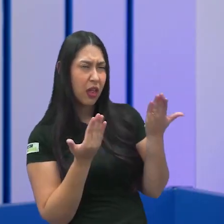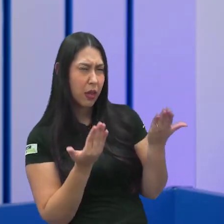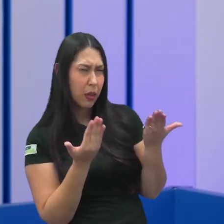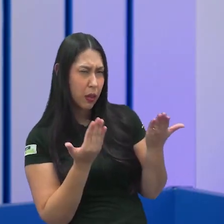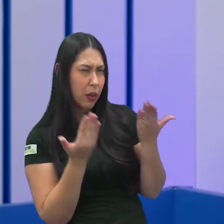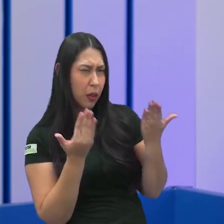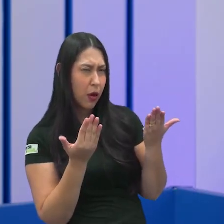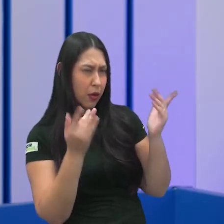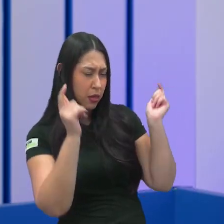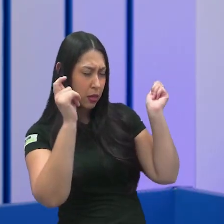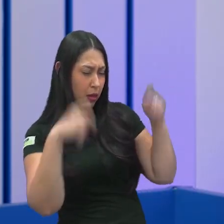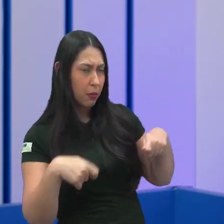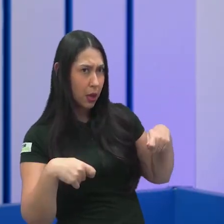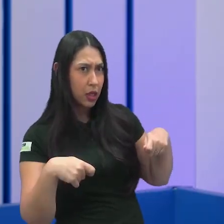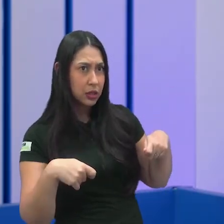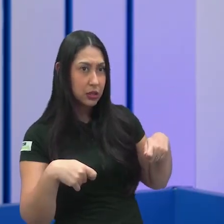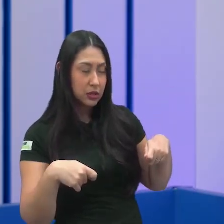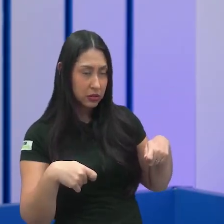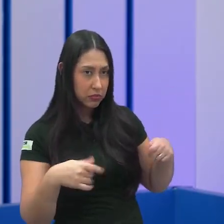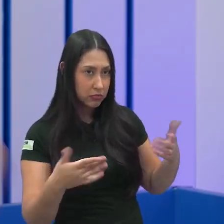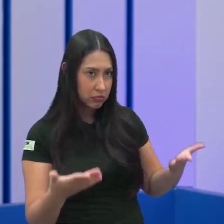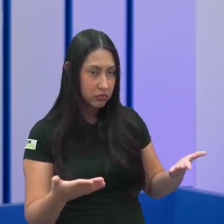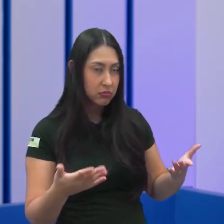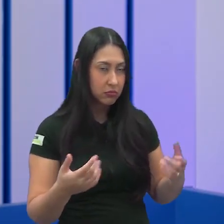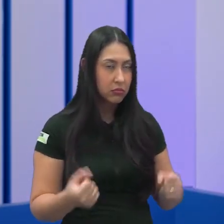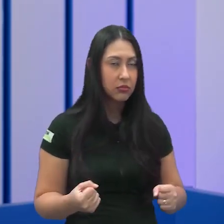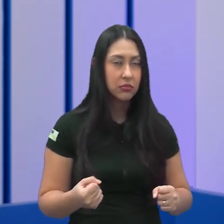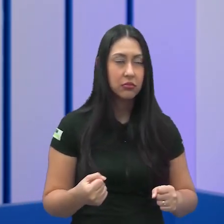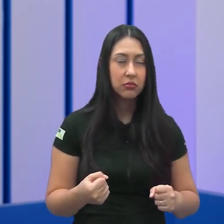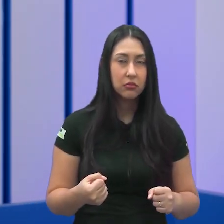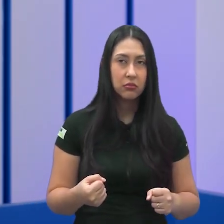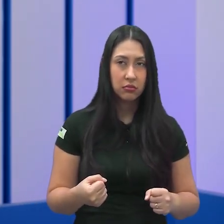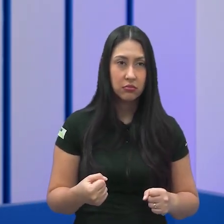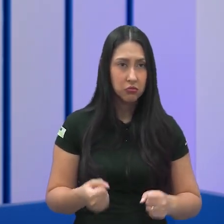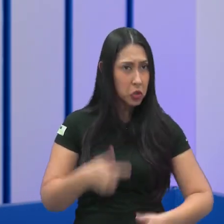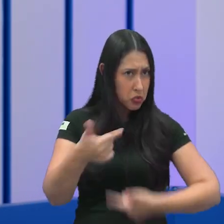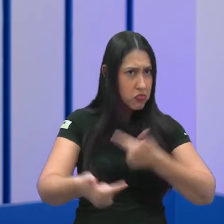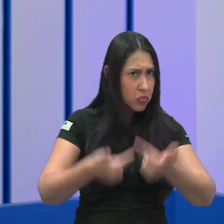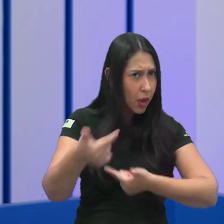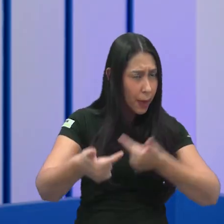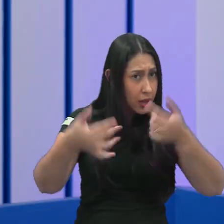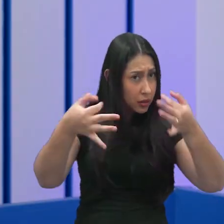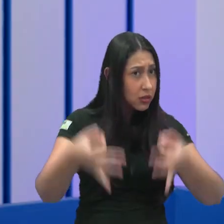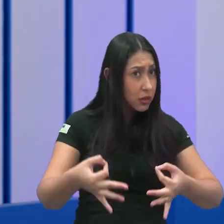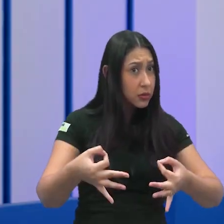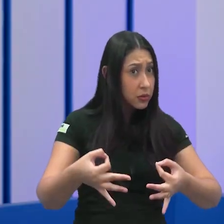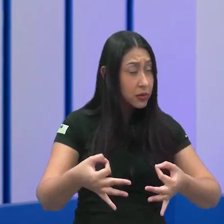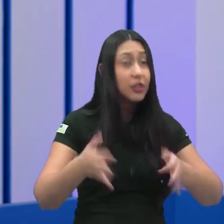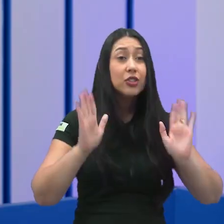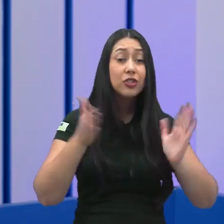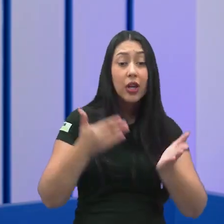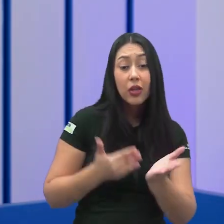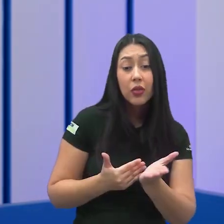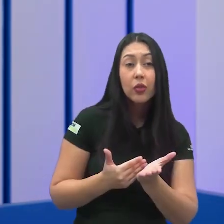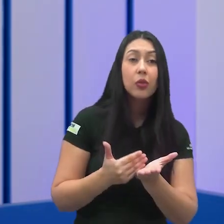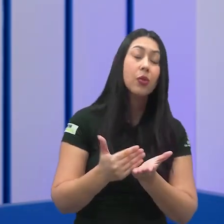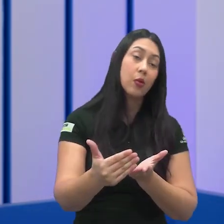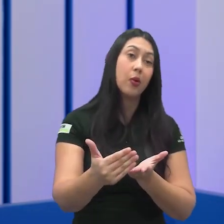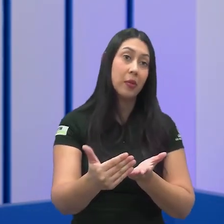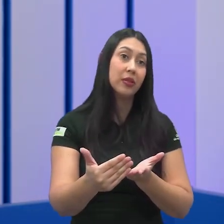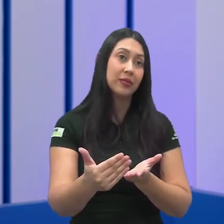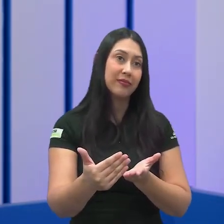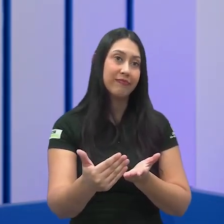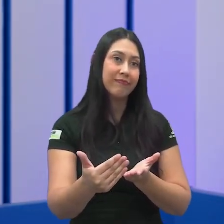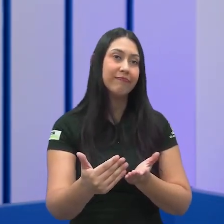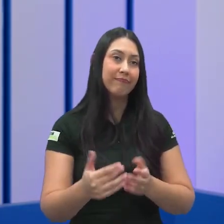sobre o seu gênero e sobre a sua capacidade, né, isso já no início de quando